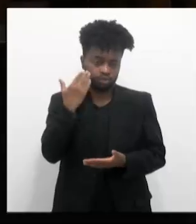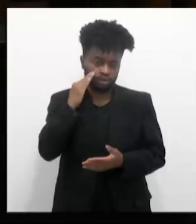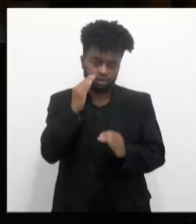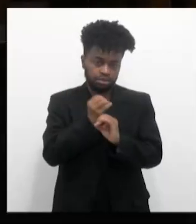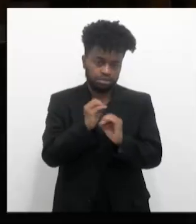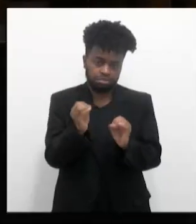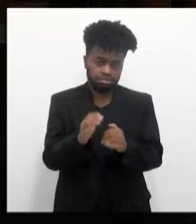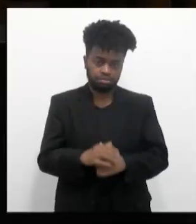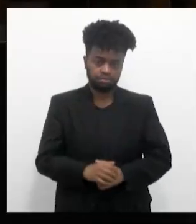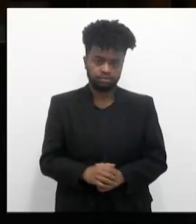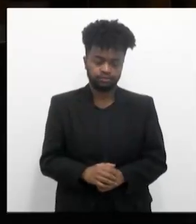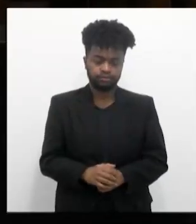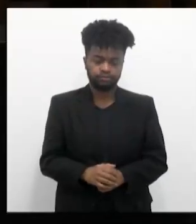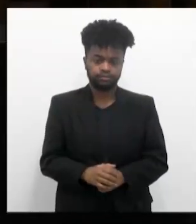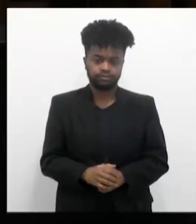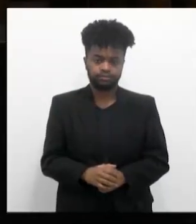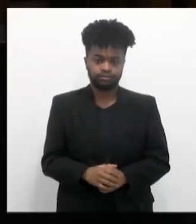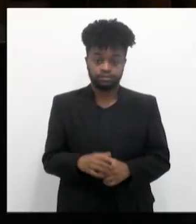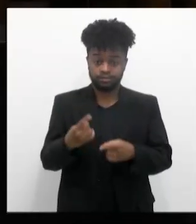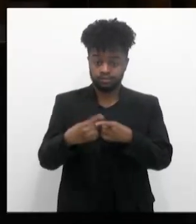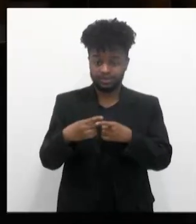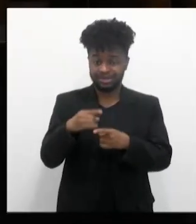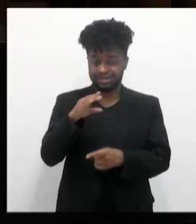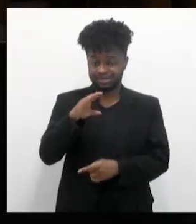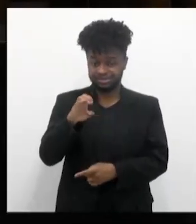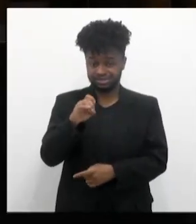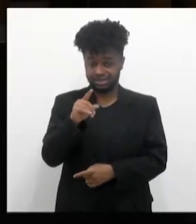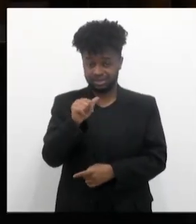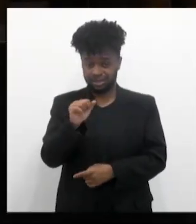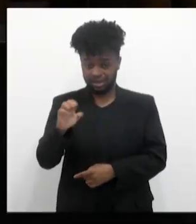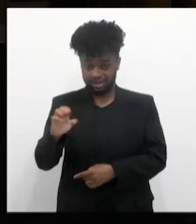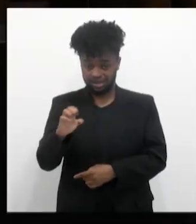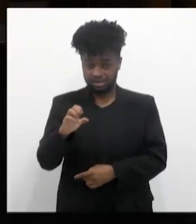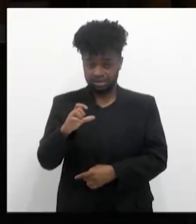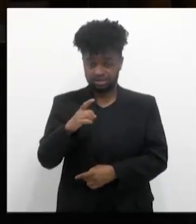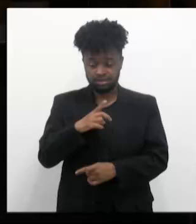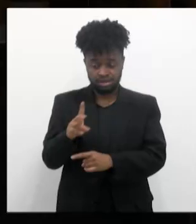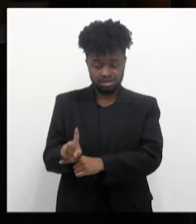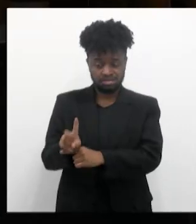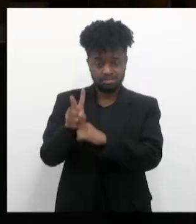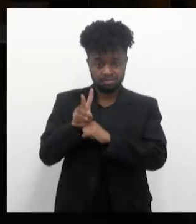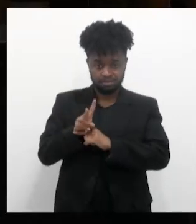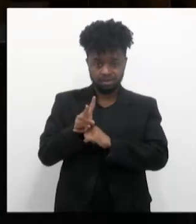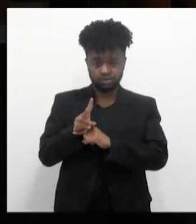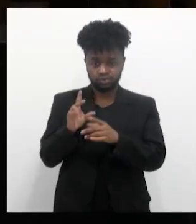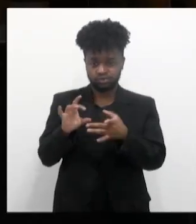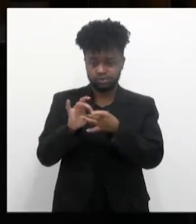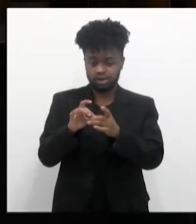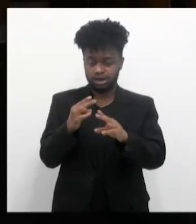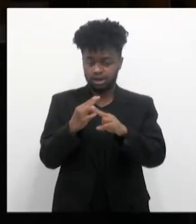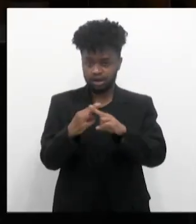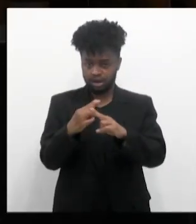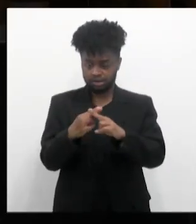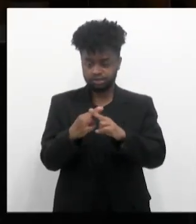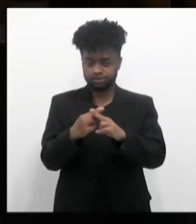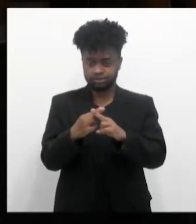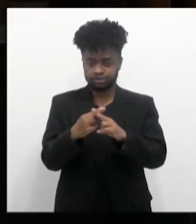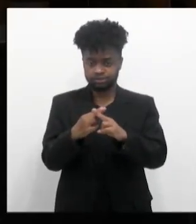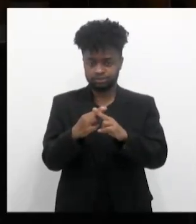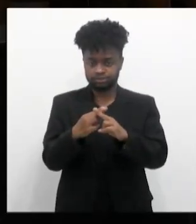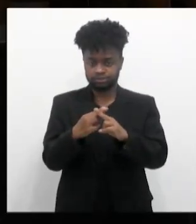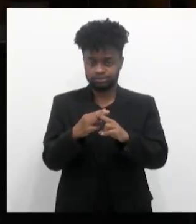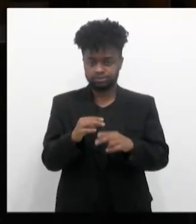presidente. A SEDAI tomou um empréstimo à Caixa Econômica Federal